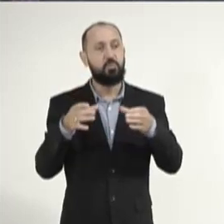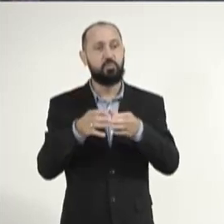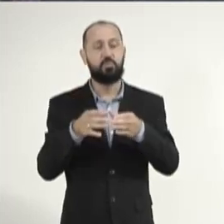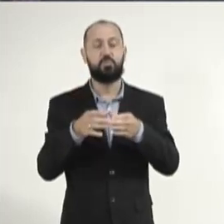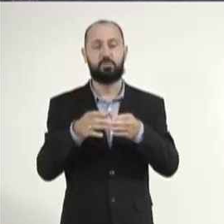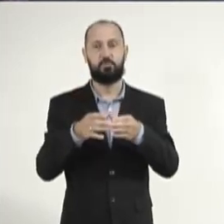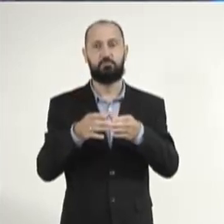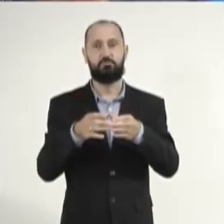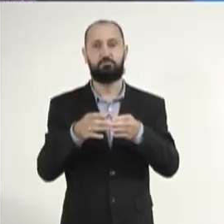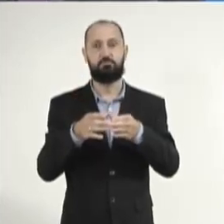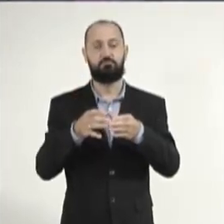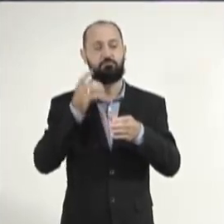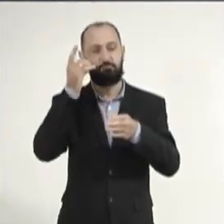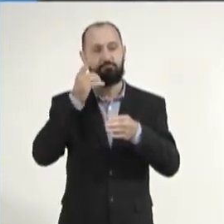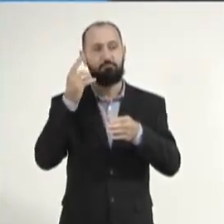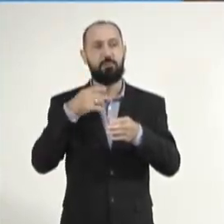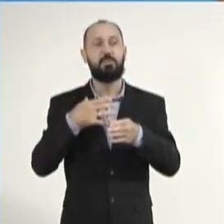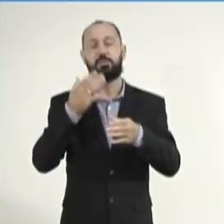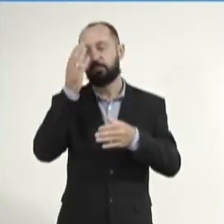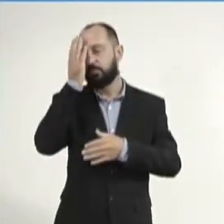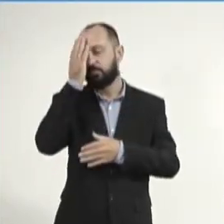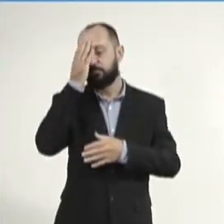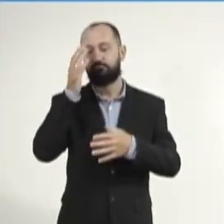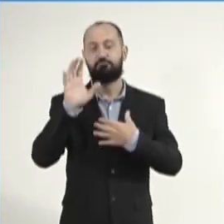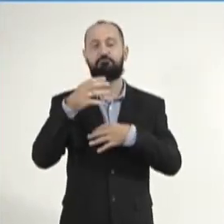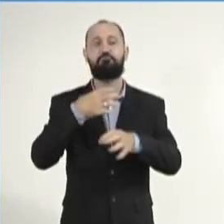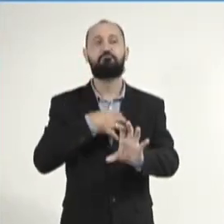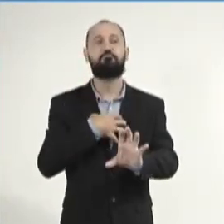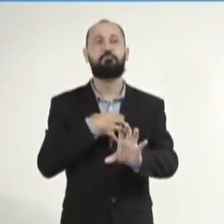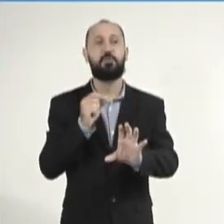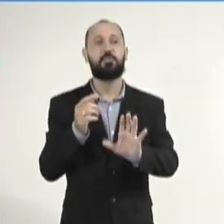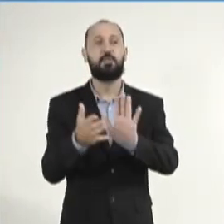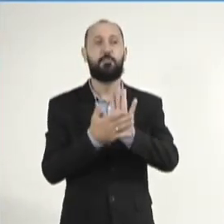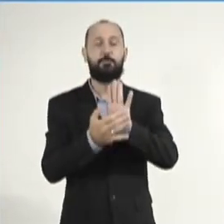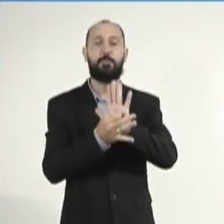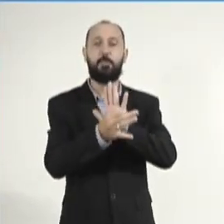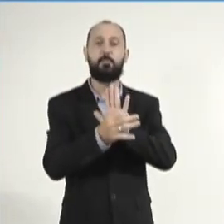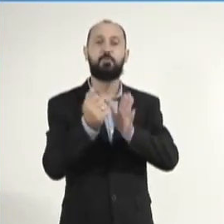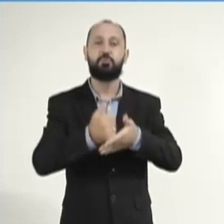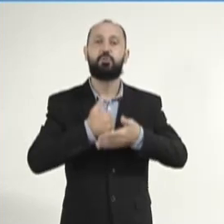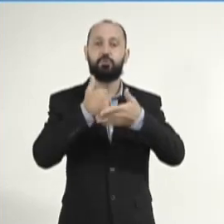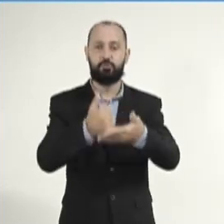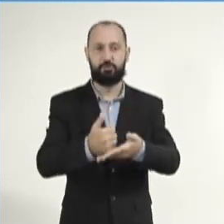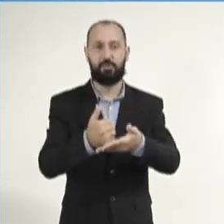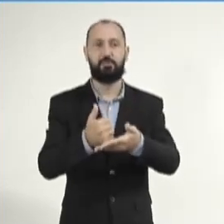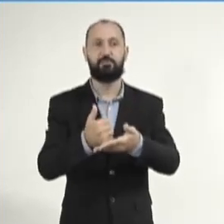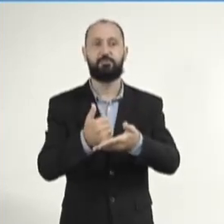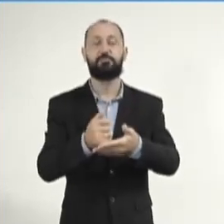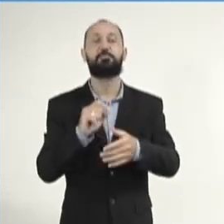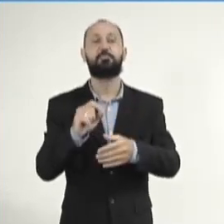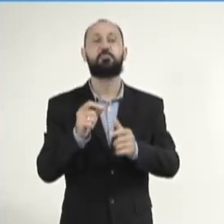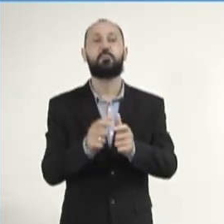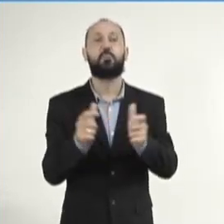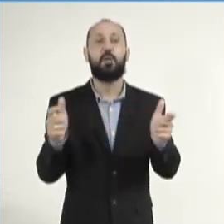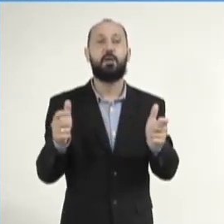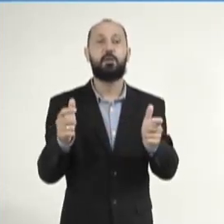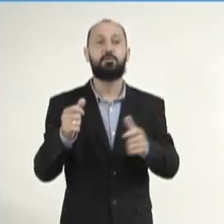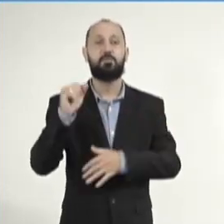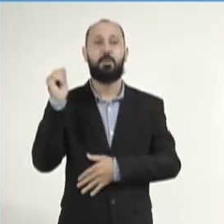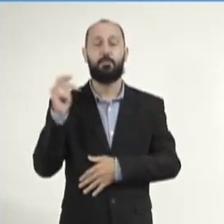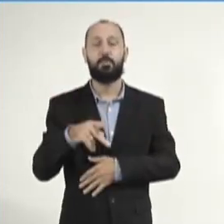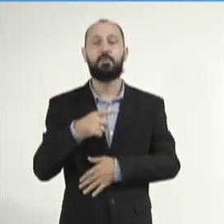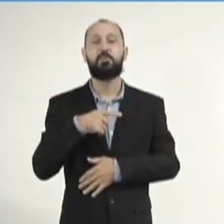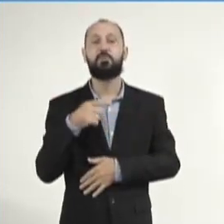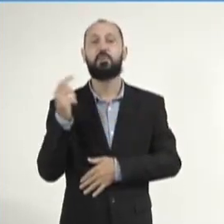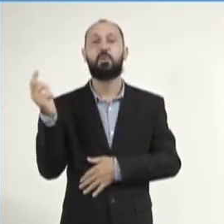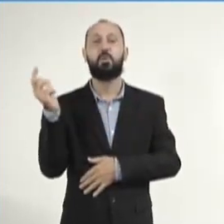estão muito sensíveis a essa proposta de contribuir para que o maior número de